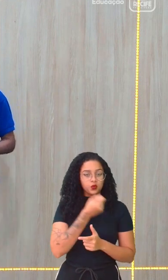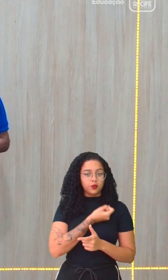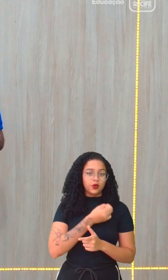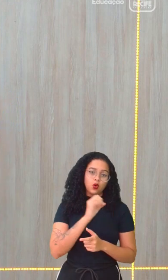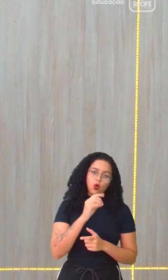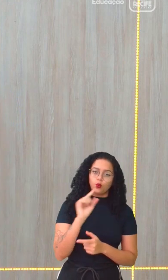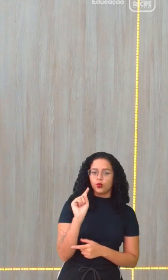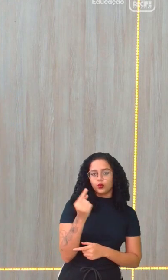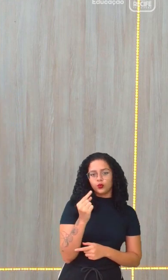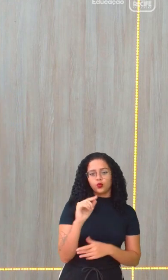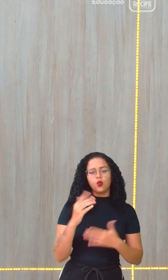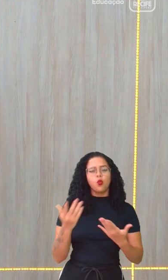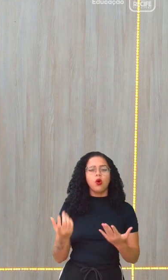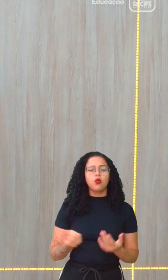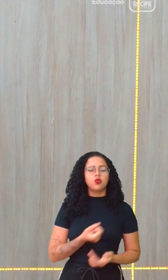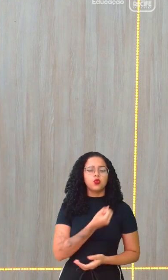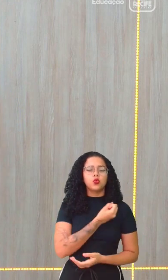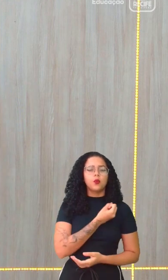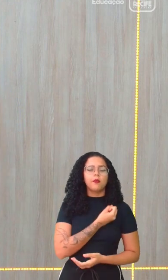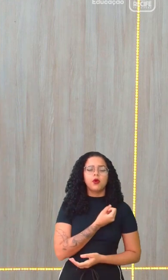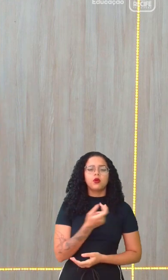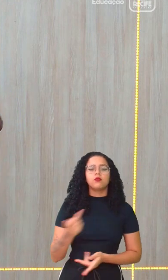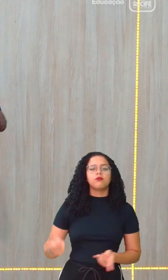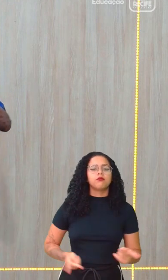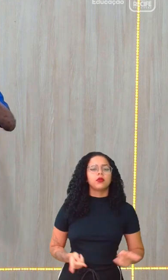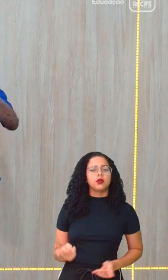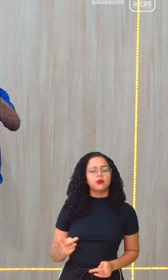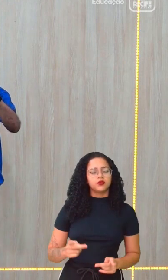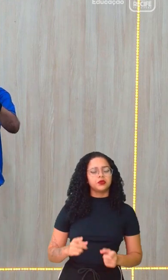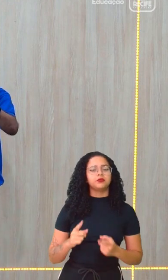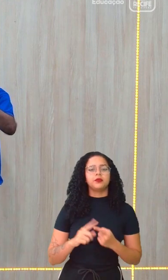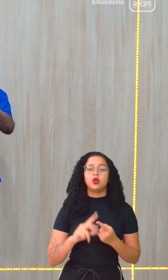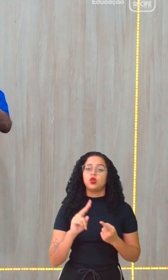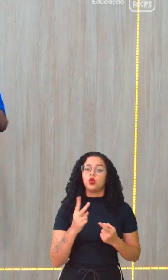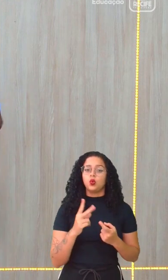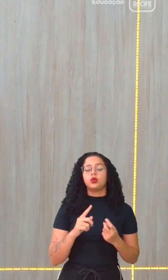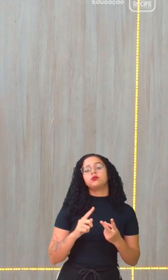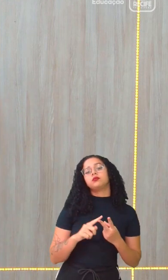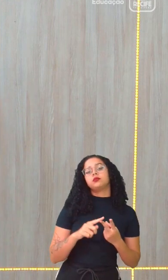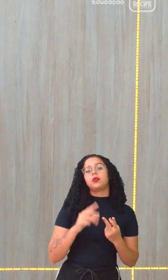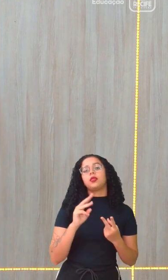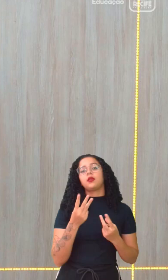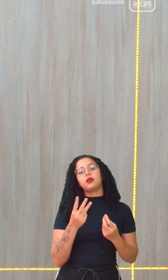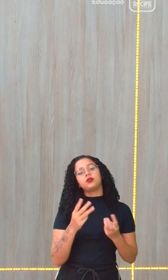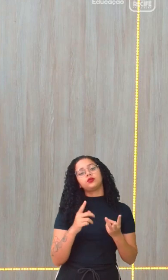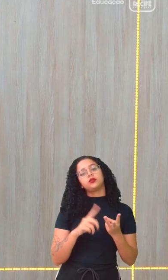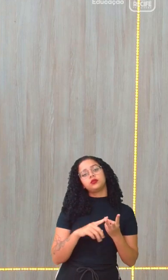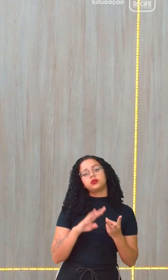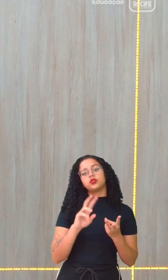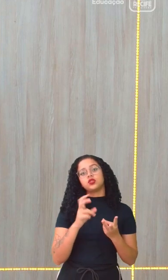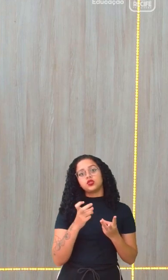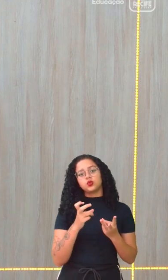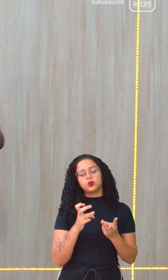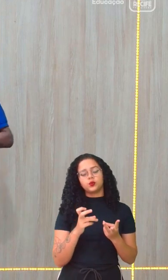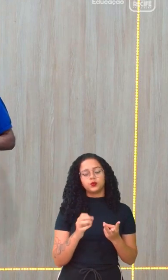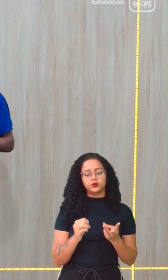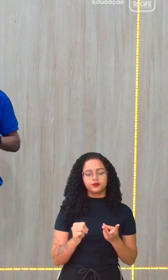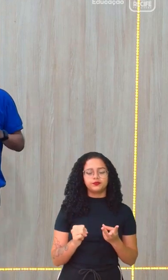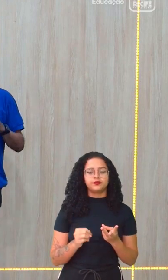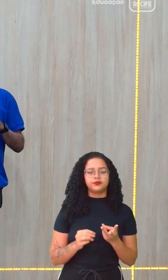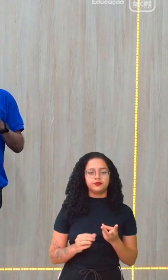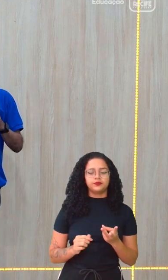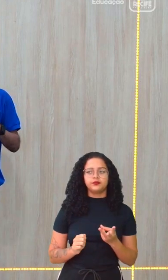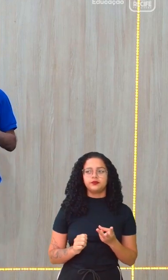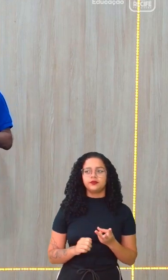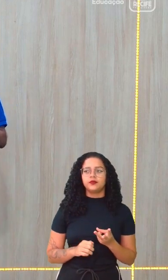esses números primos, Ricardinho? A gente tem aí o número 2, o número 3, o número 5, tá certo?